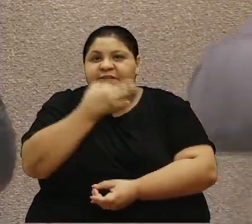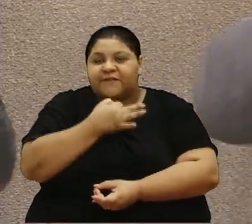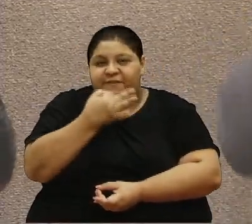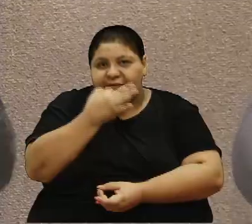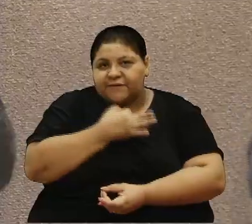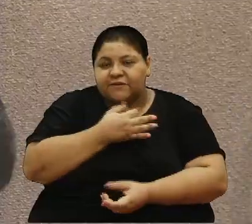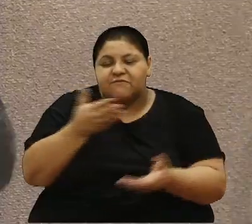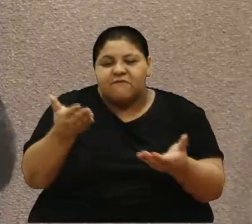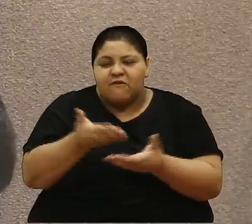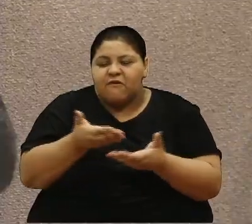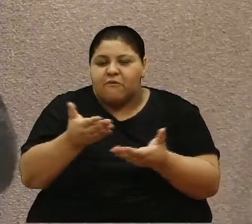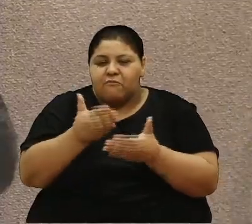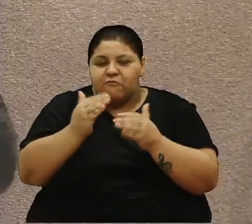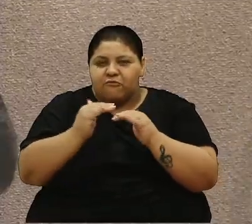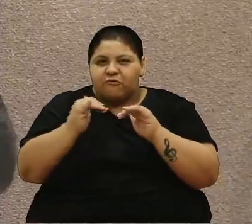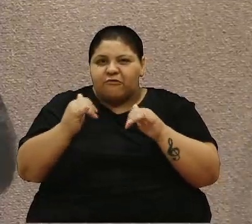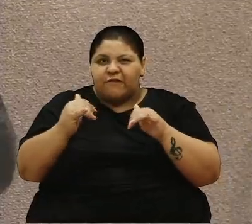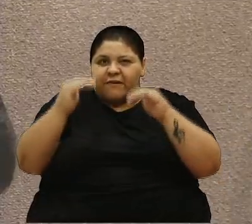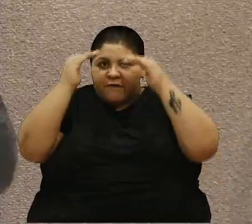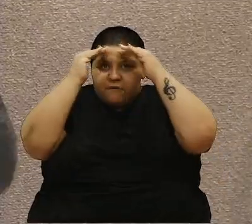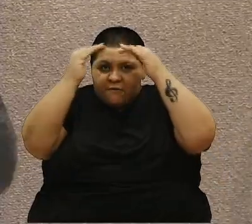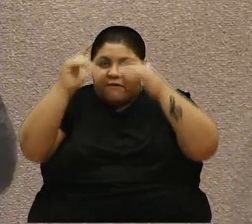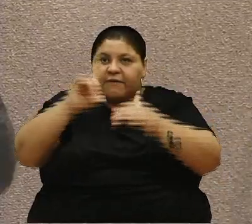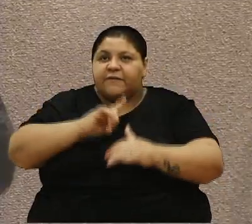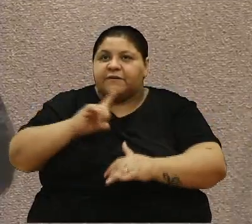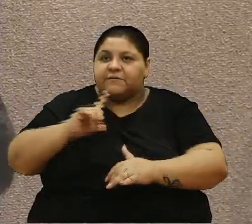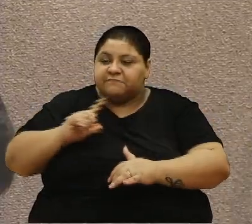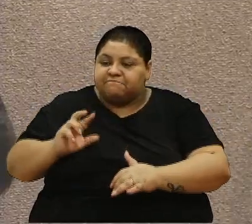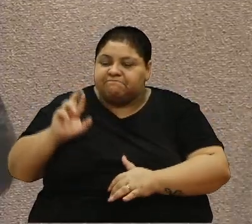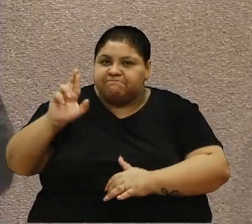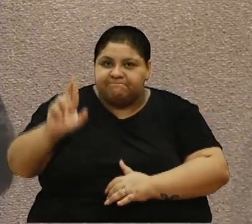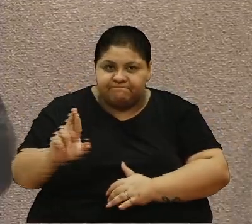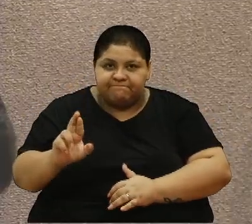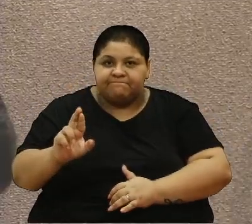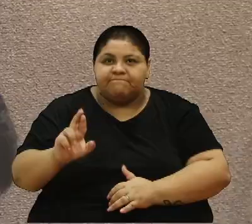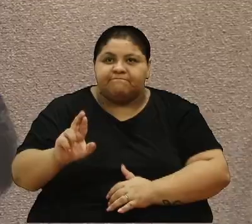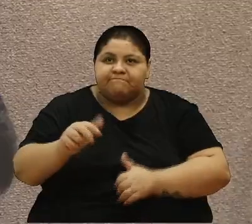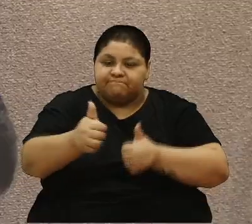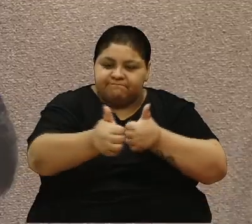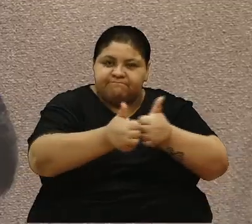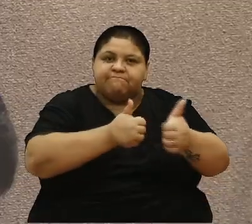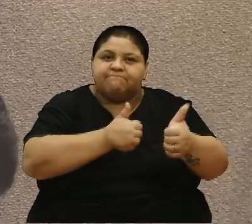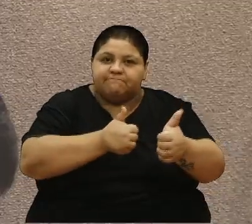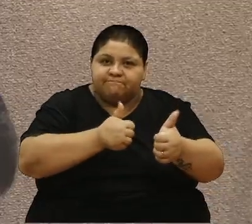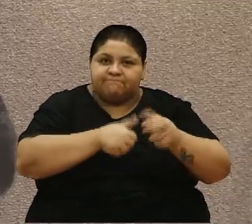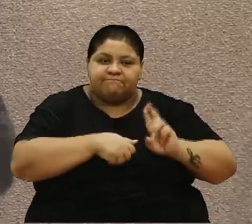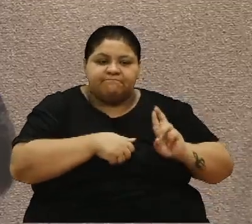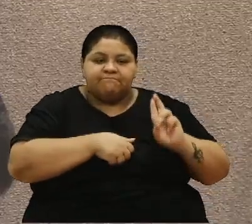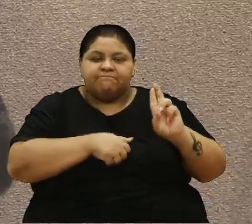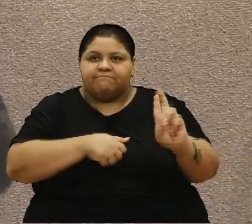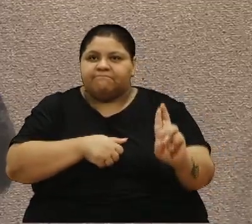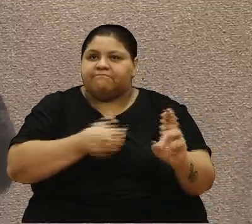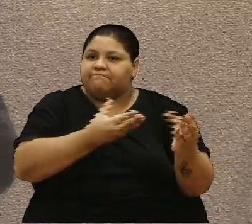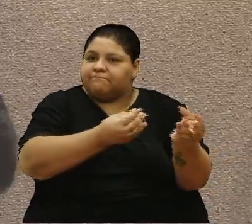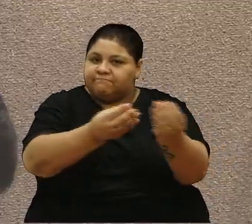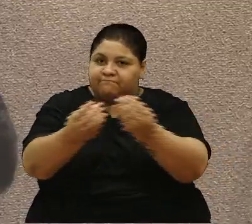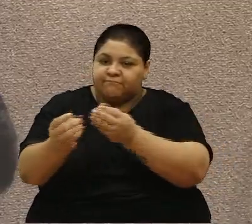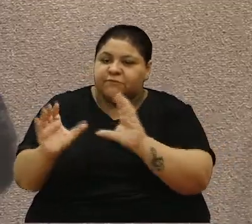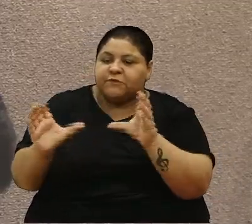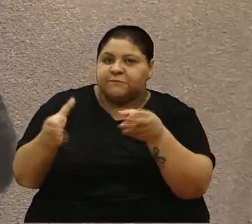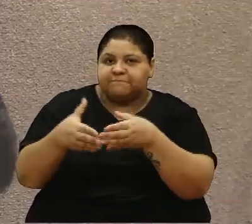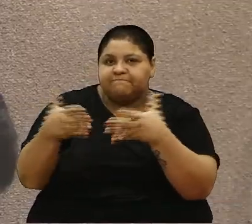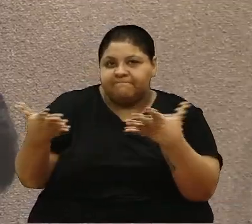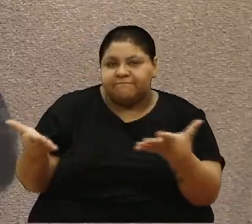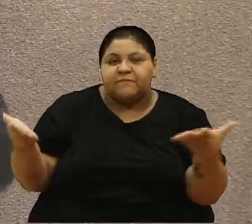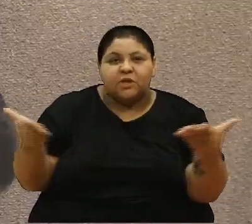ficamos muito honrados em ter essas representantes. São atletas que representam muito bem o nosso clube. Então